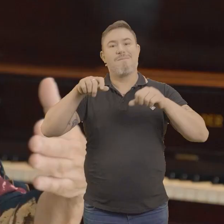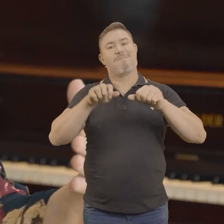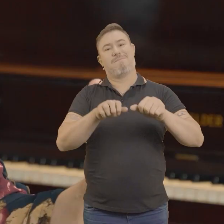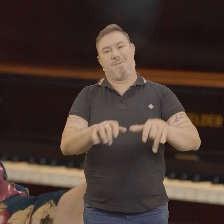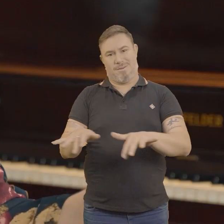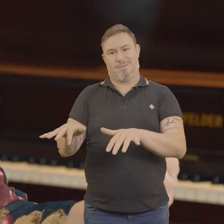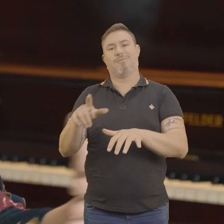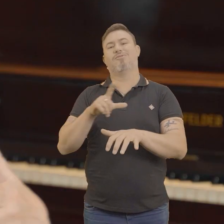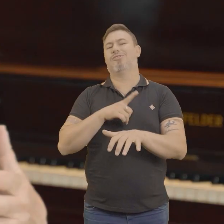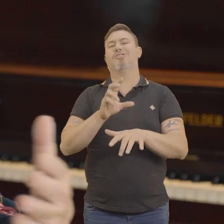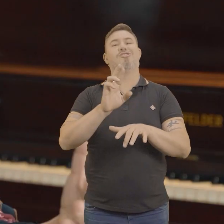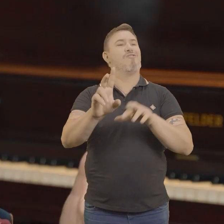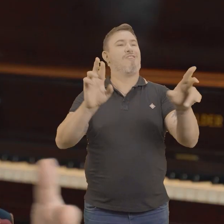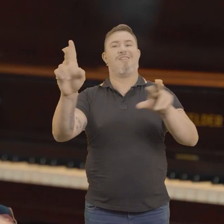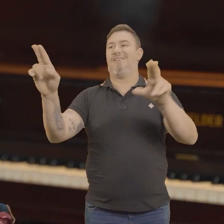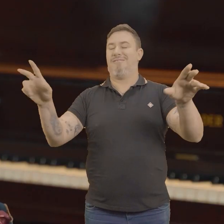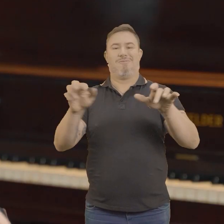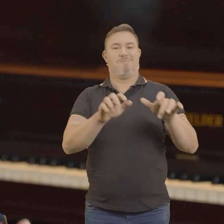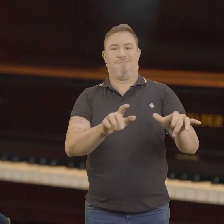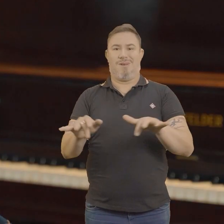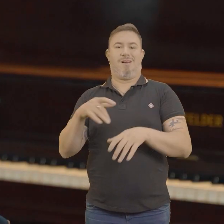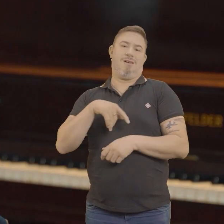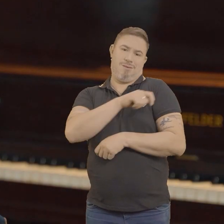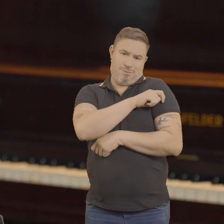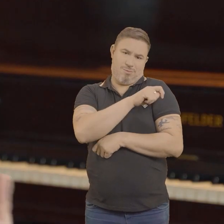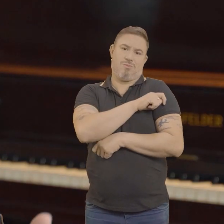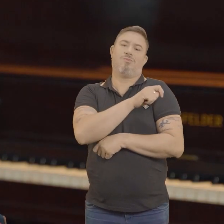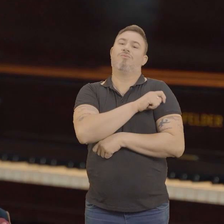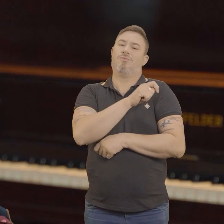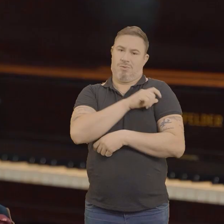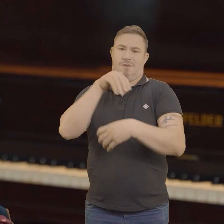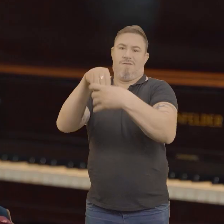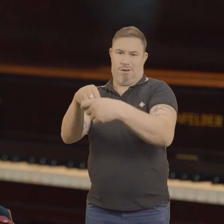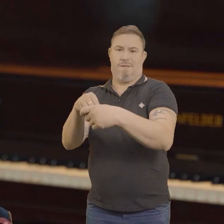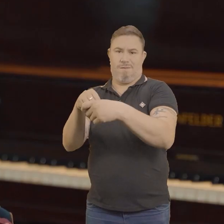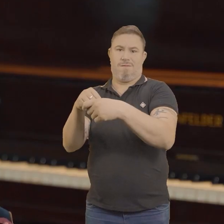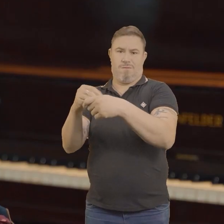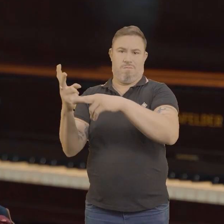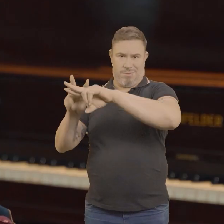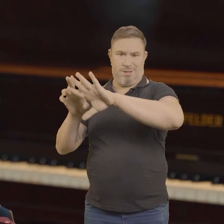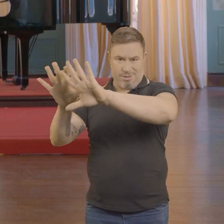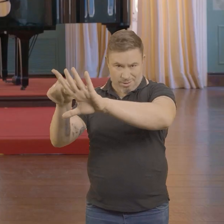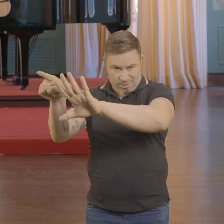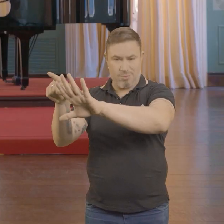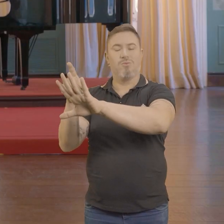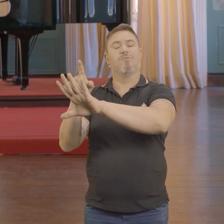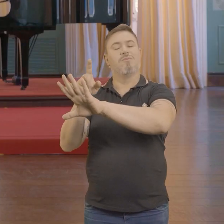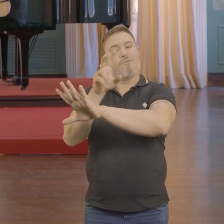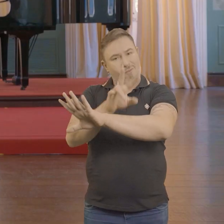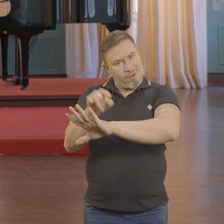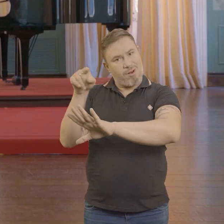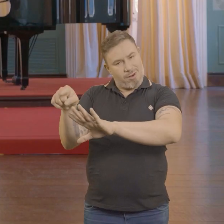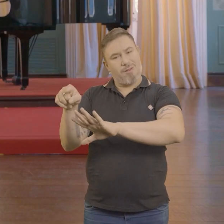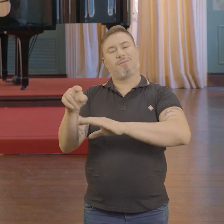havia vários pianos lá que as alunas, principalmente as internas, estudavam com a freira. O piano era o banquinho